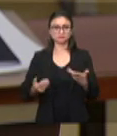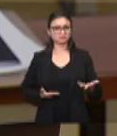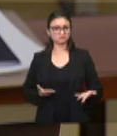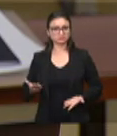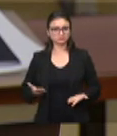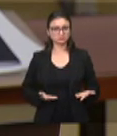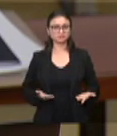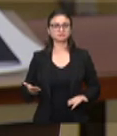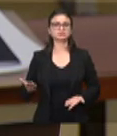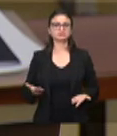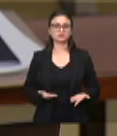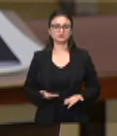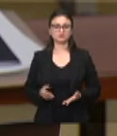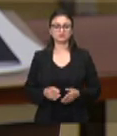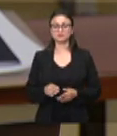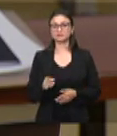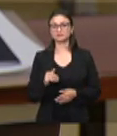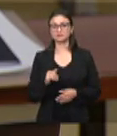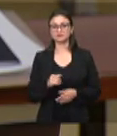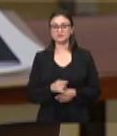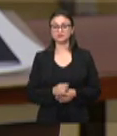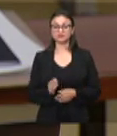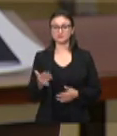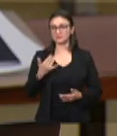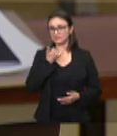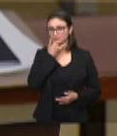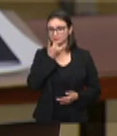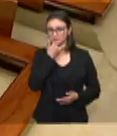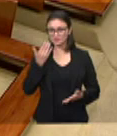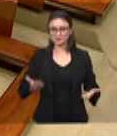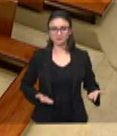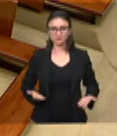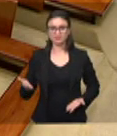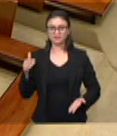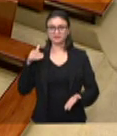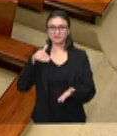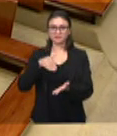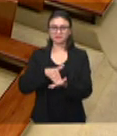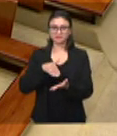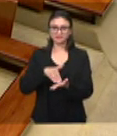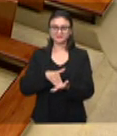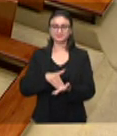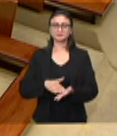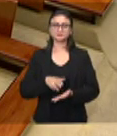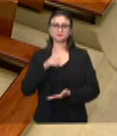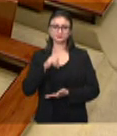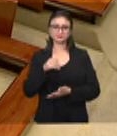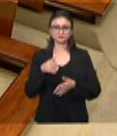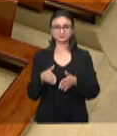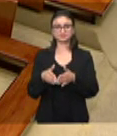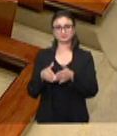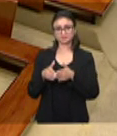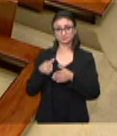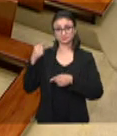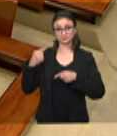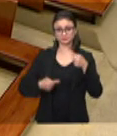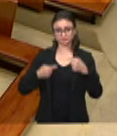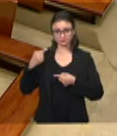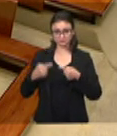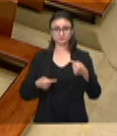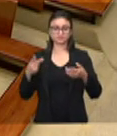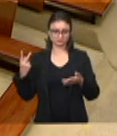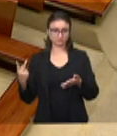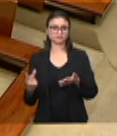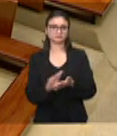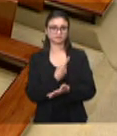sobre prazo de apresentação das razões finais por correus colaboradores e não colaboradores. Foi muito discutido e houve